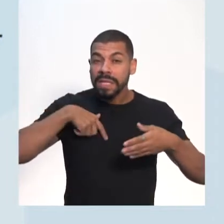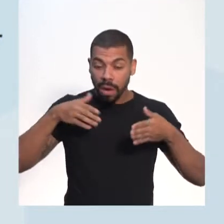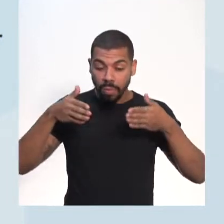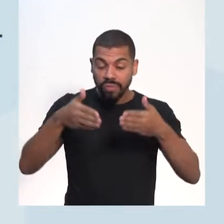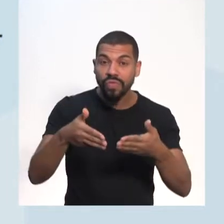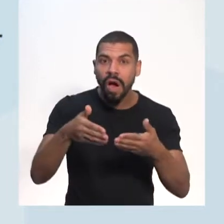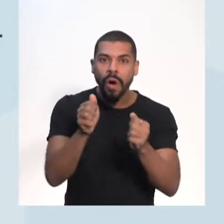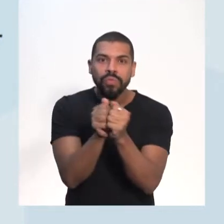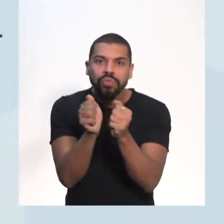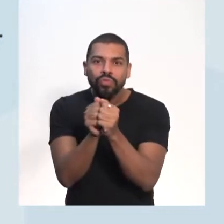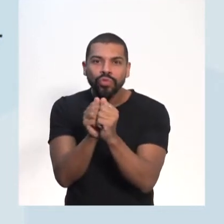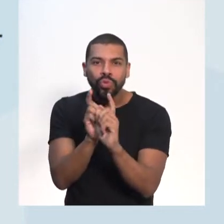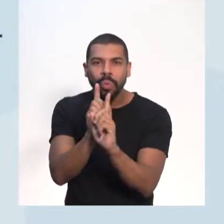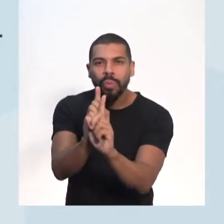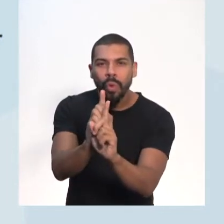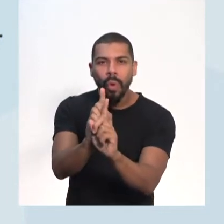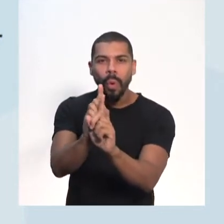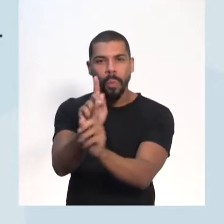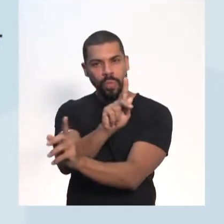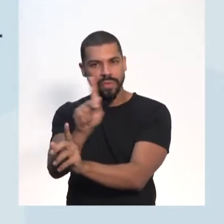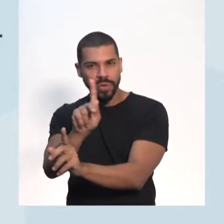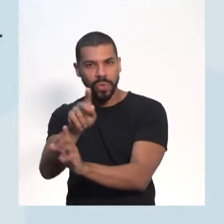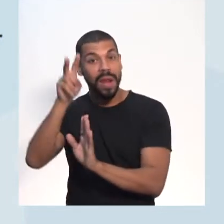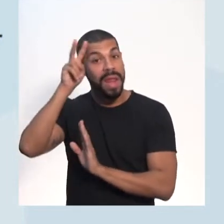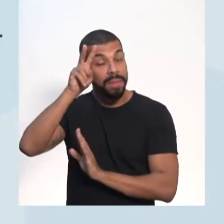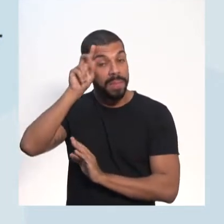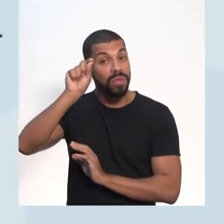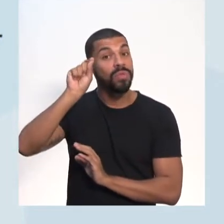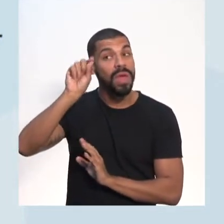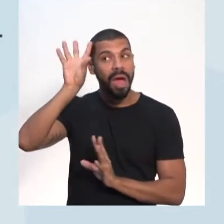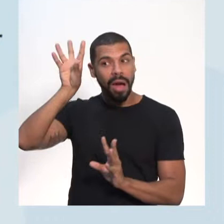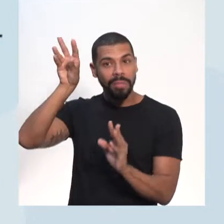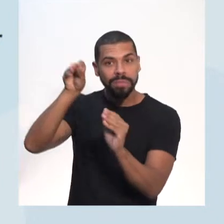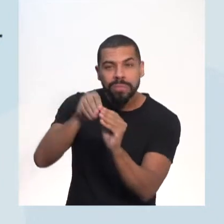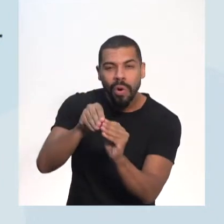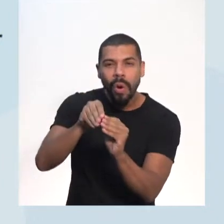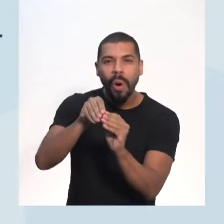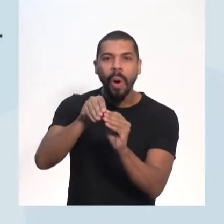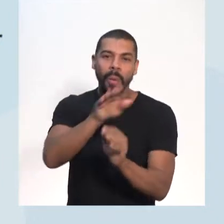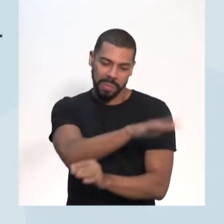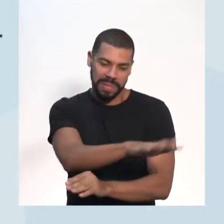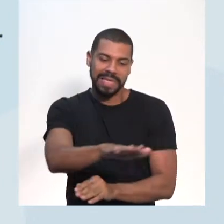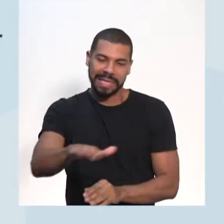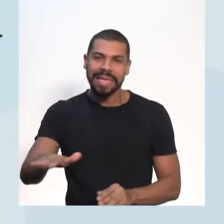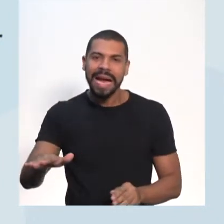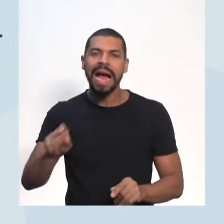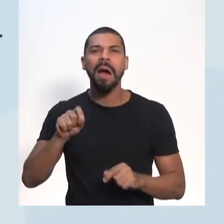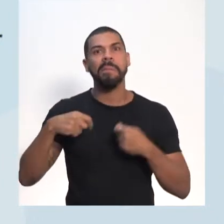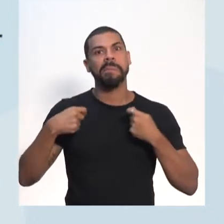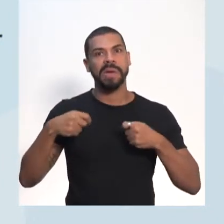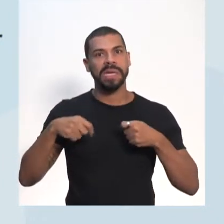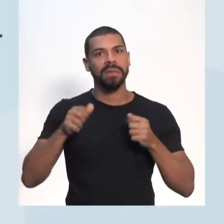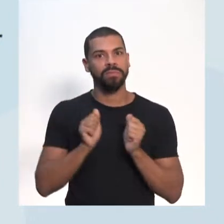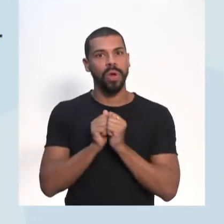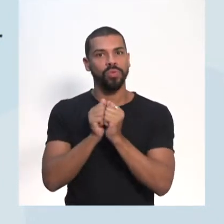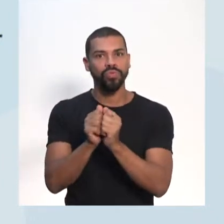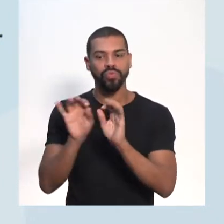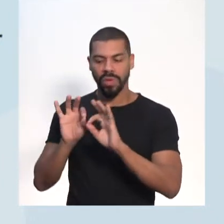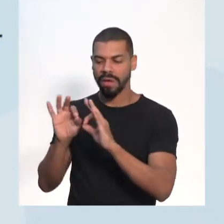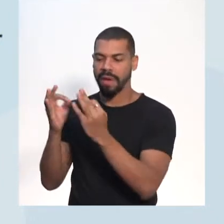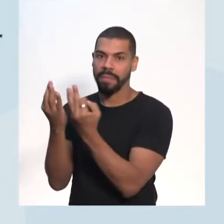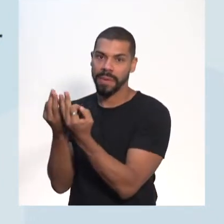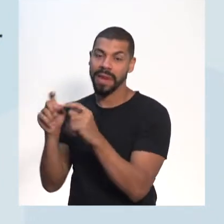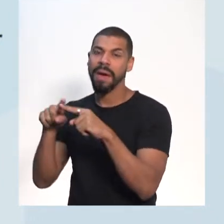mediação direta do professor. Lembrando que, para os pequenos, a gente tem aí o desafio, né? A gente precisa do auxílio das famílias, mas